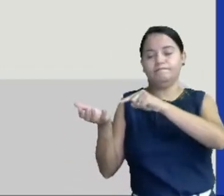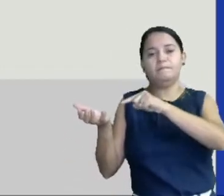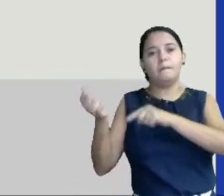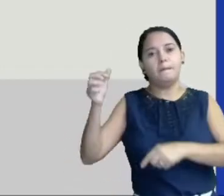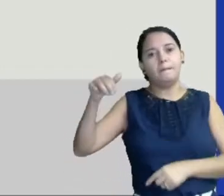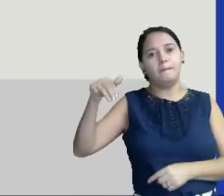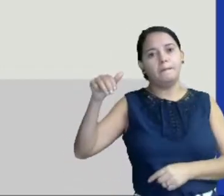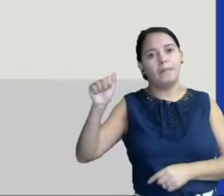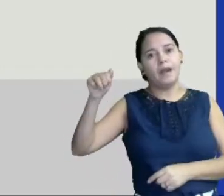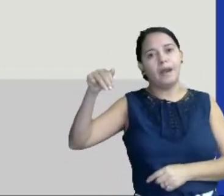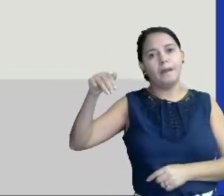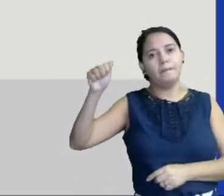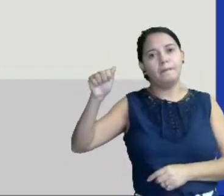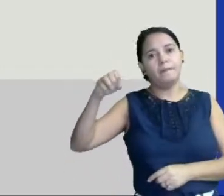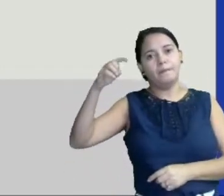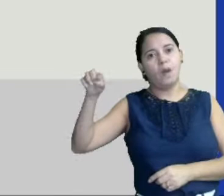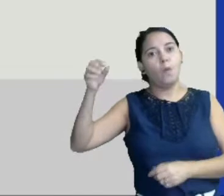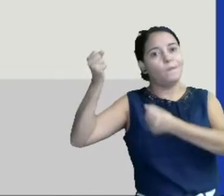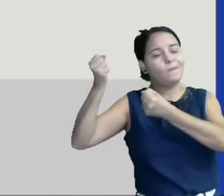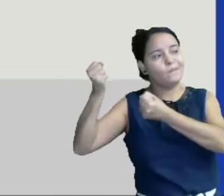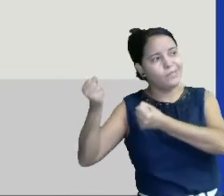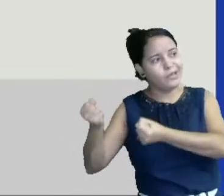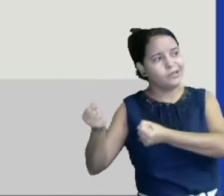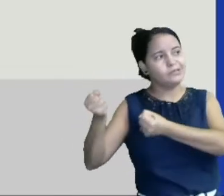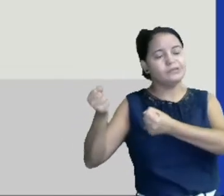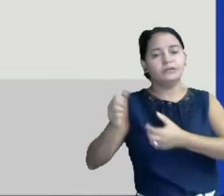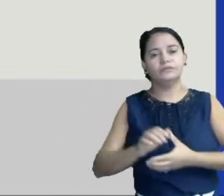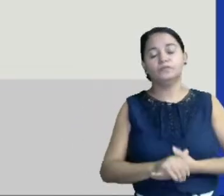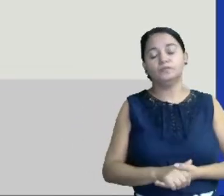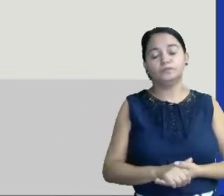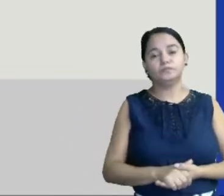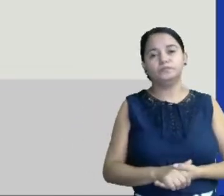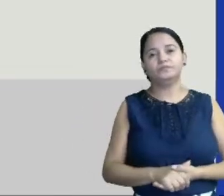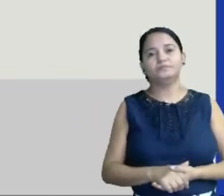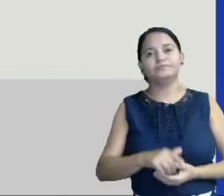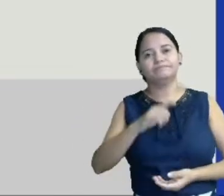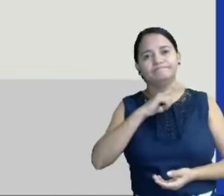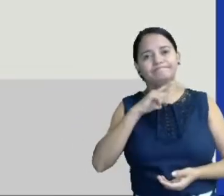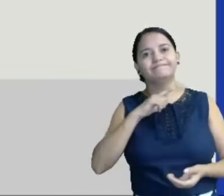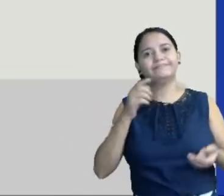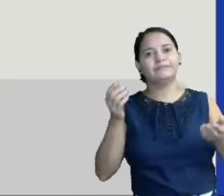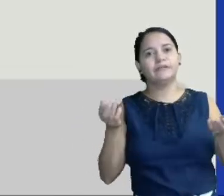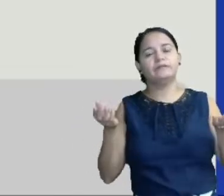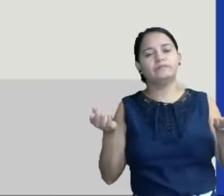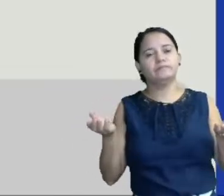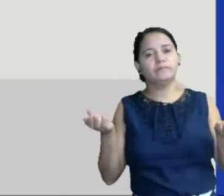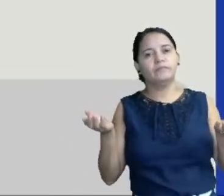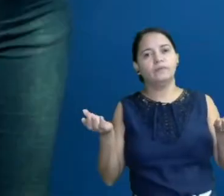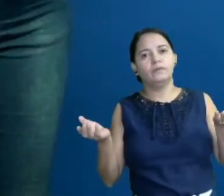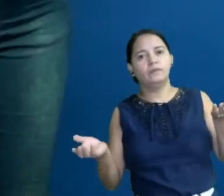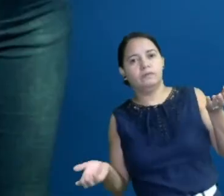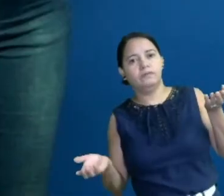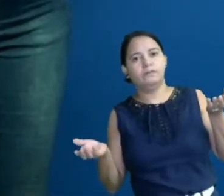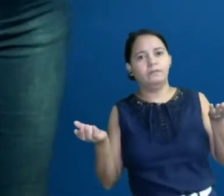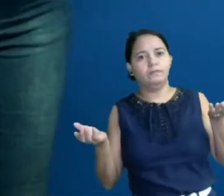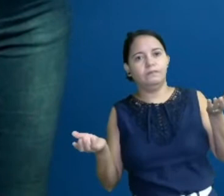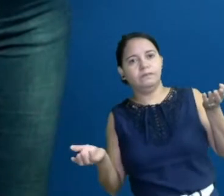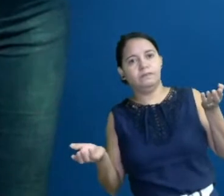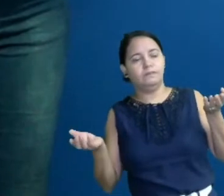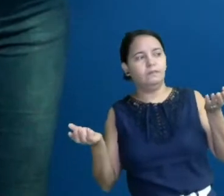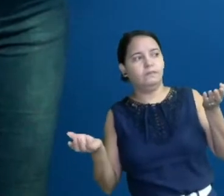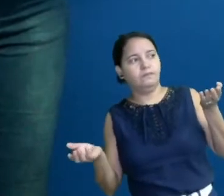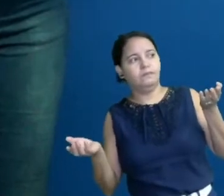estão nessa situação O que é que ocorre aqui a situação ele desequilíbrio então ocorre uma